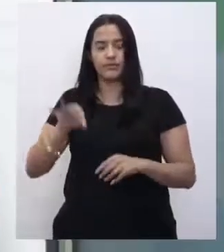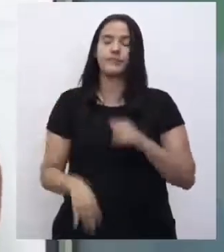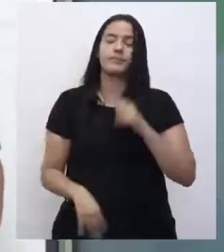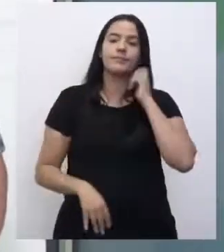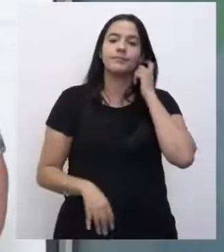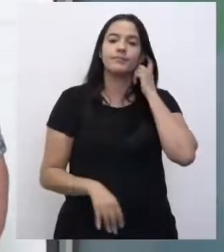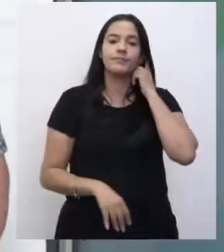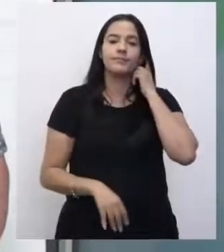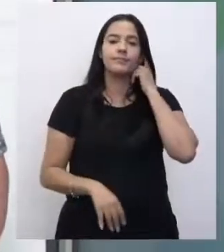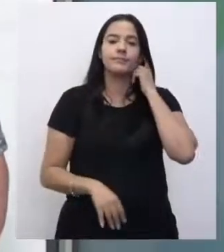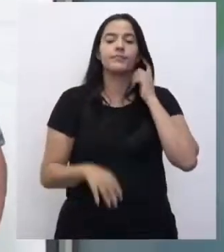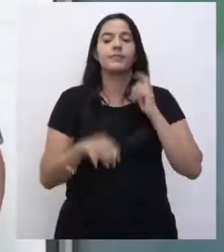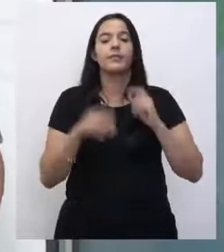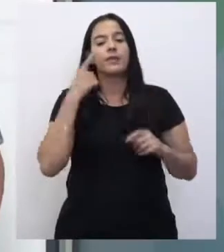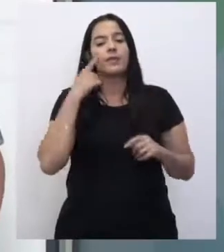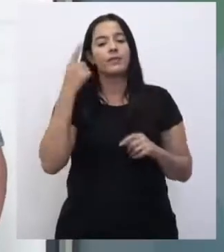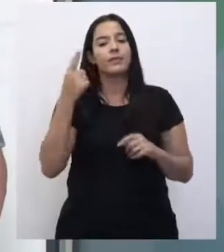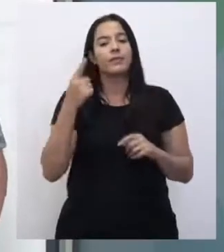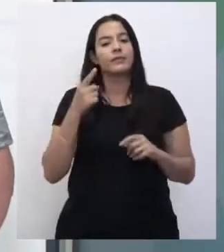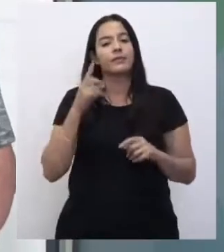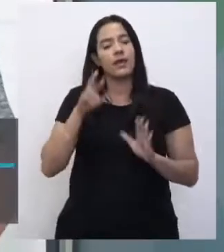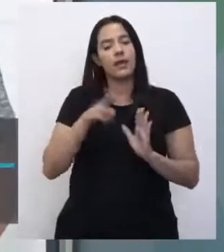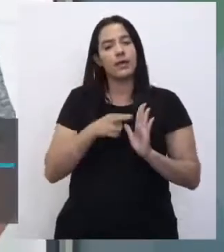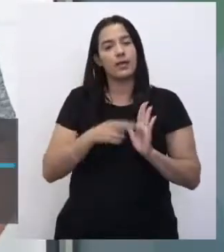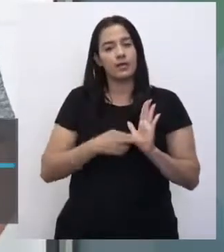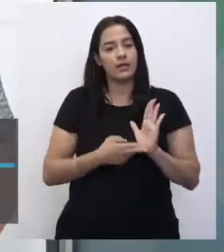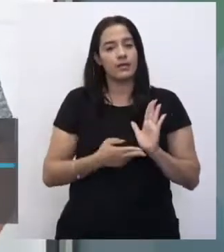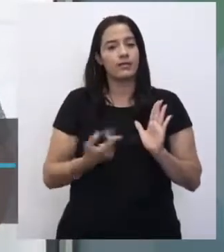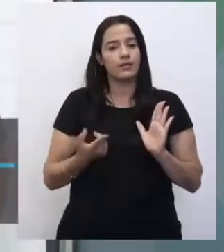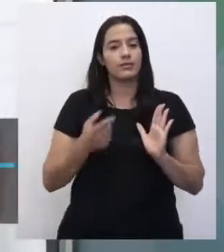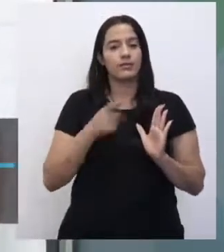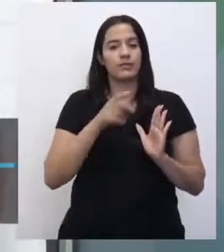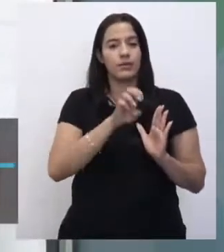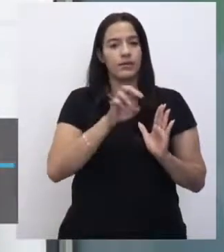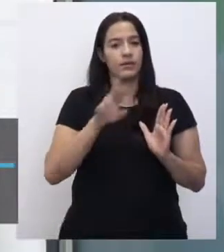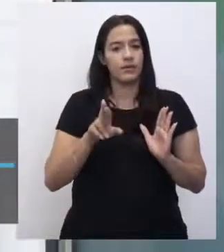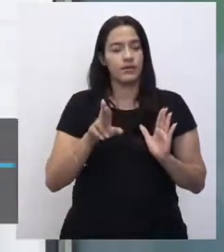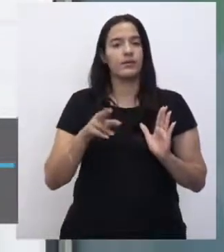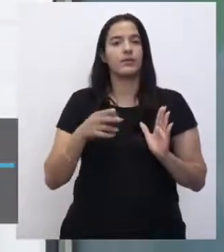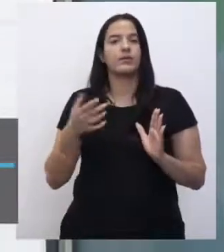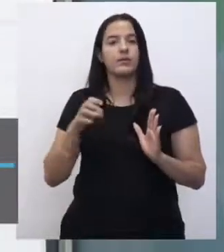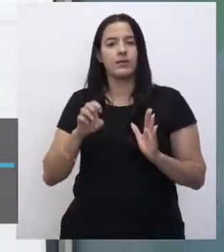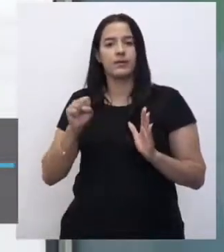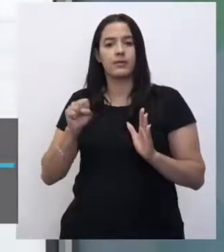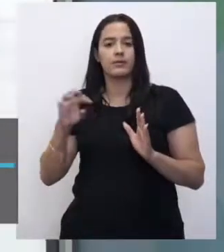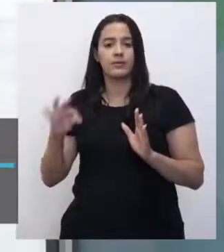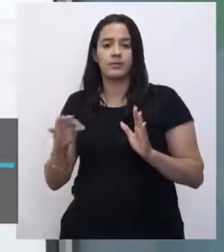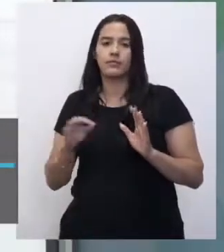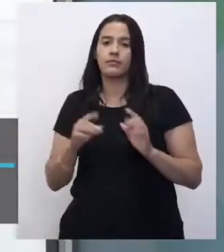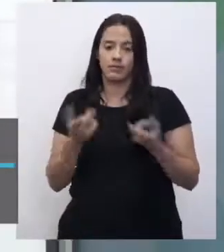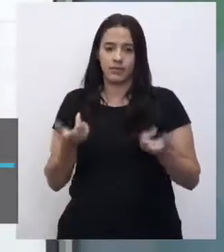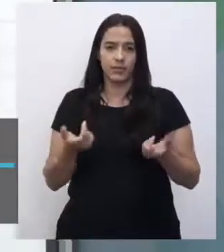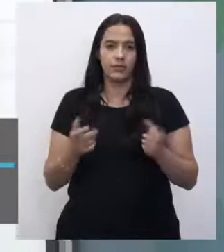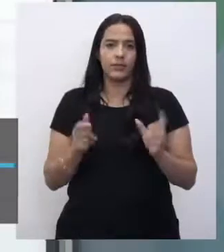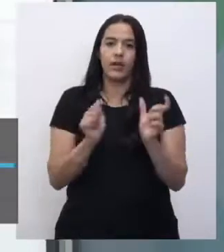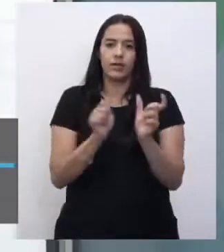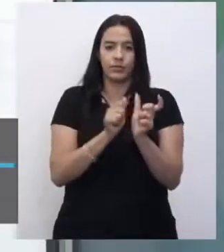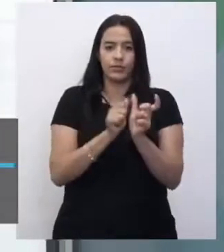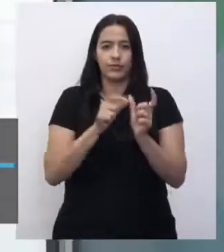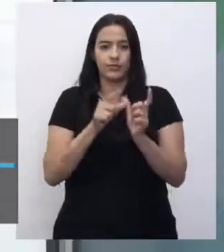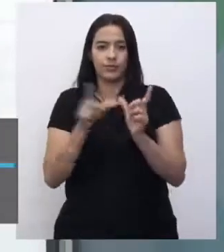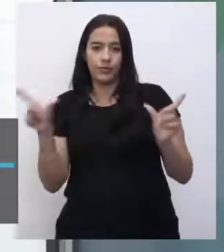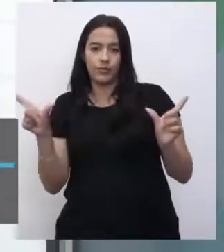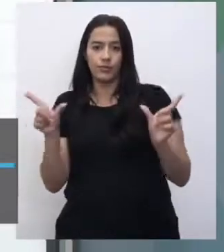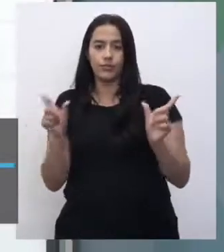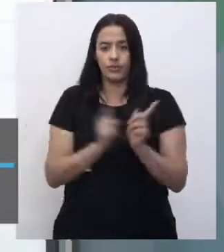que esse EST é a mesma regra lá que a gente viu do ER. Vai ter também adjetivo curto e adjetivo longo. Ok? Então vai ser a mesma coisa